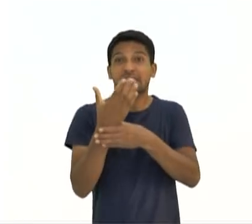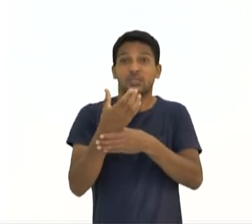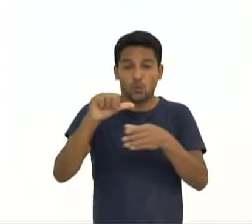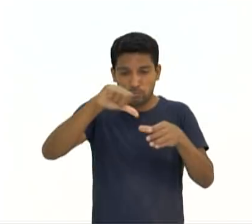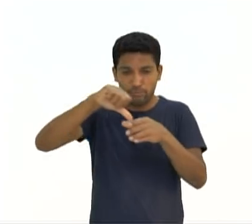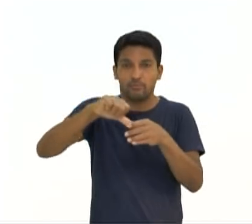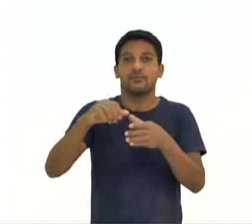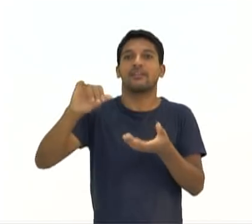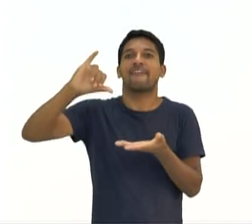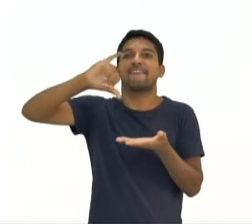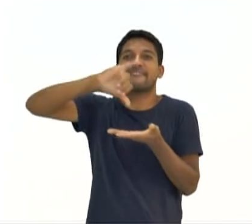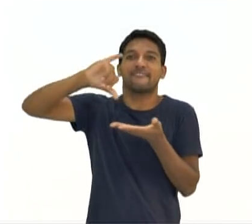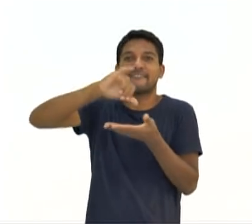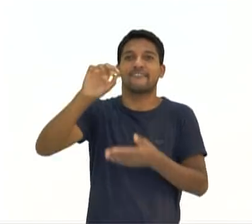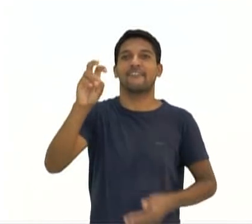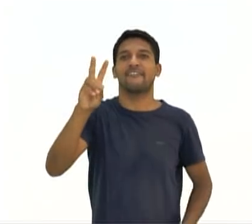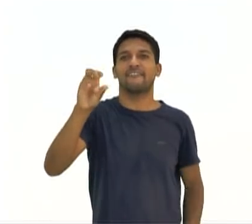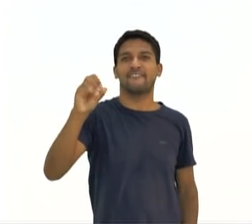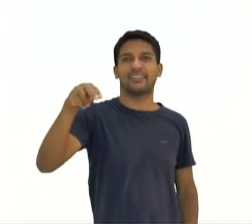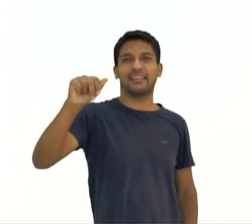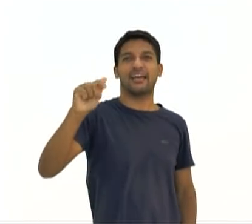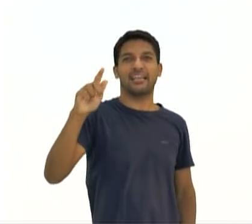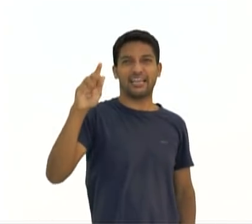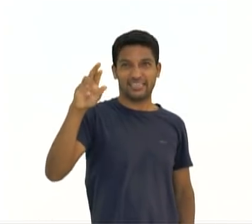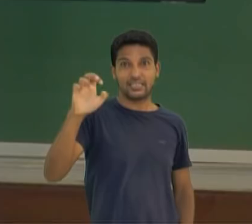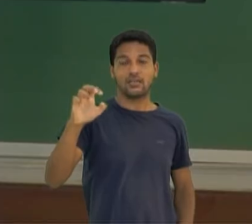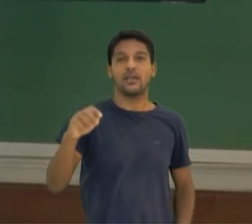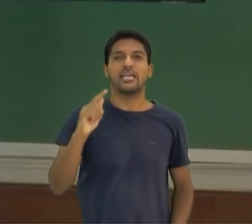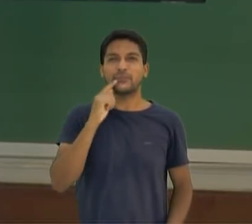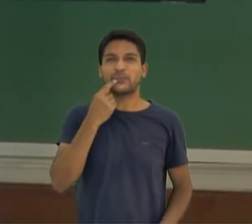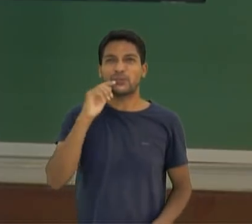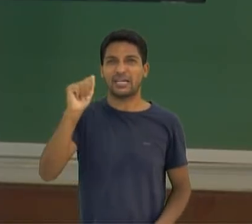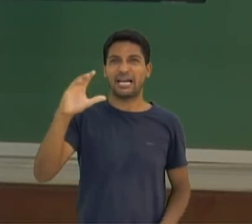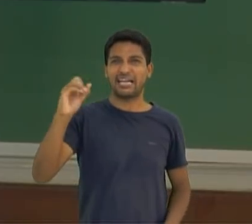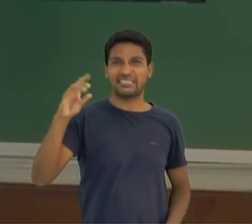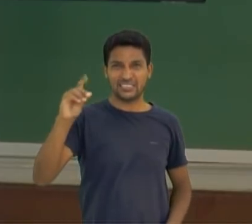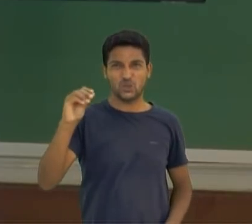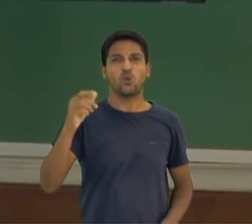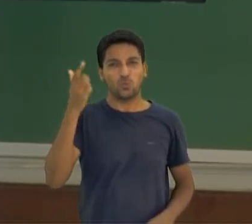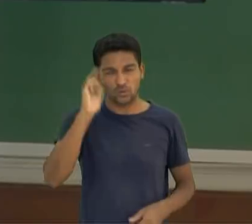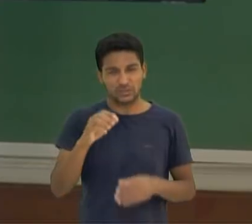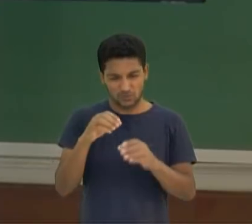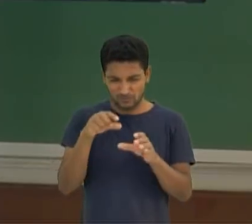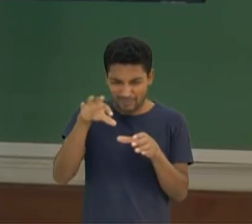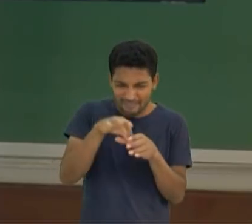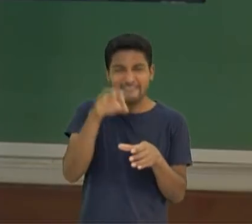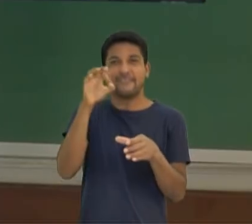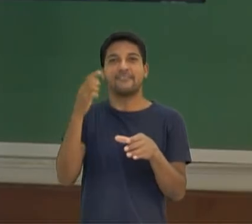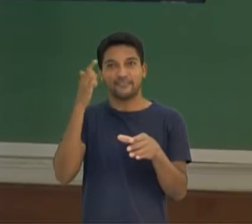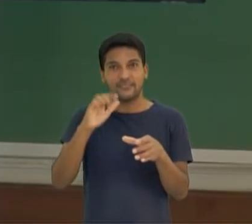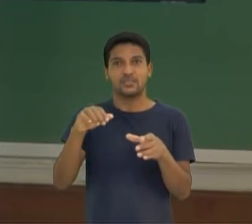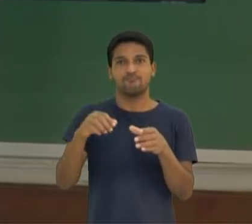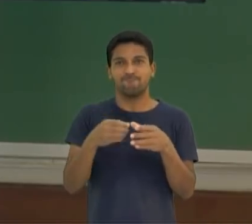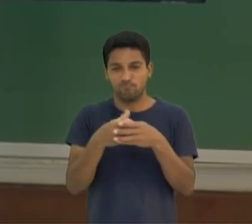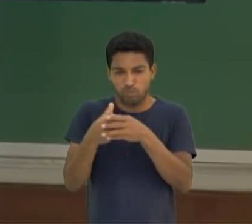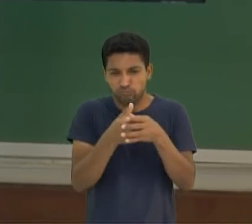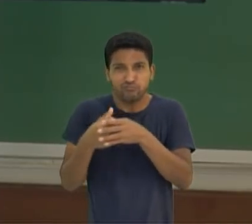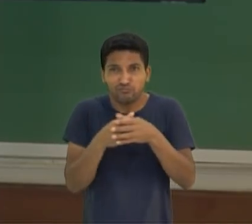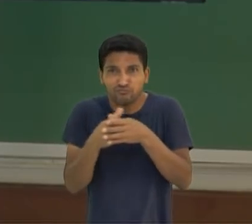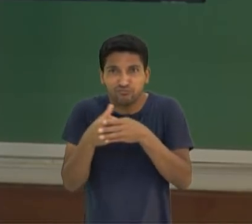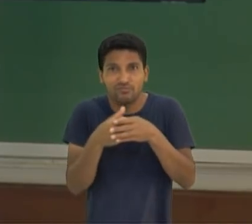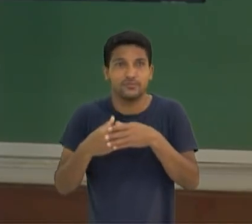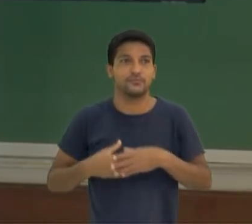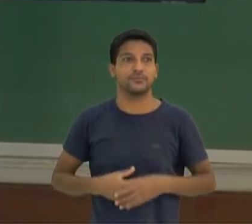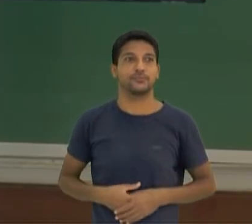1858, o Kekulé, nós vamos ver isso, inclusive, nas próximas aulas, ele concluiu o conceito de química orgânica